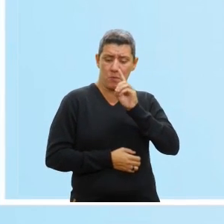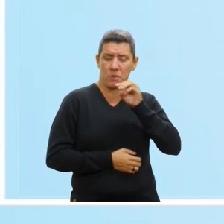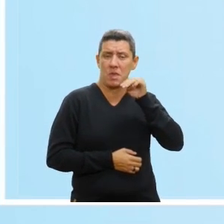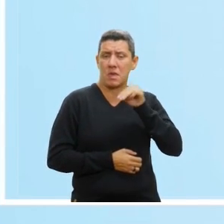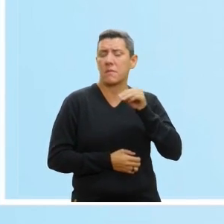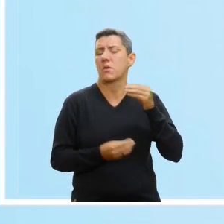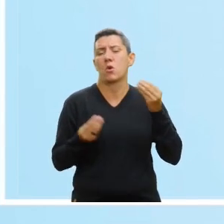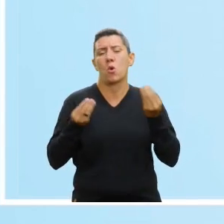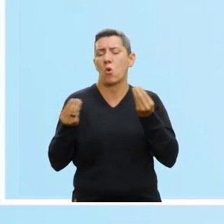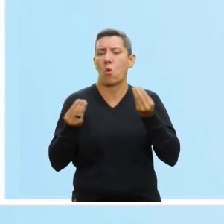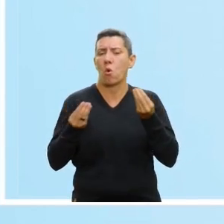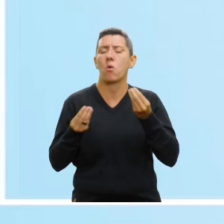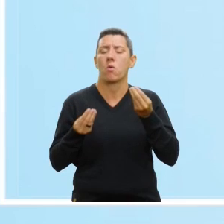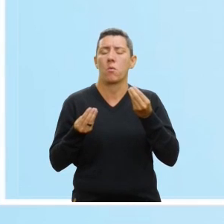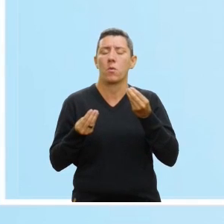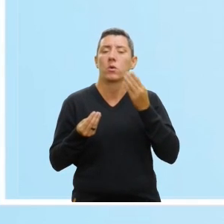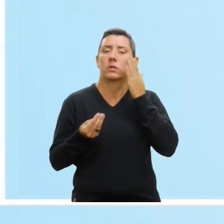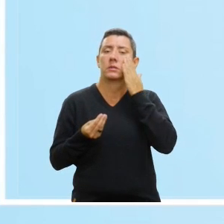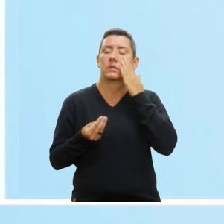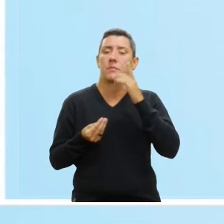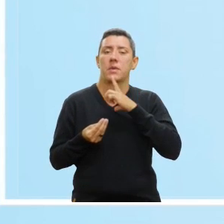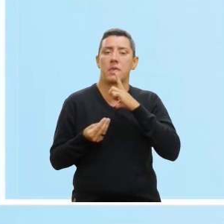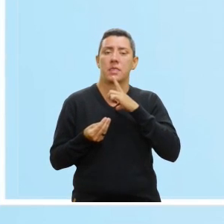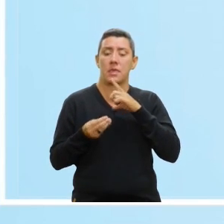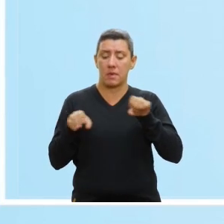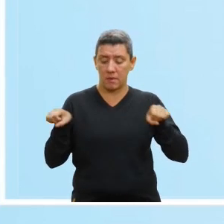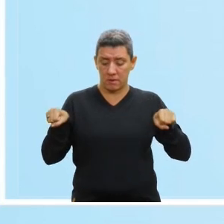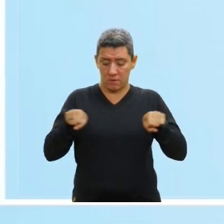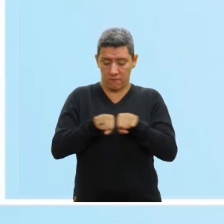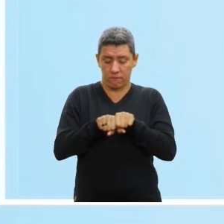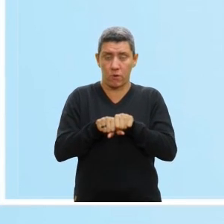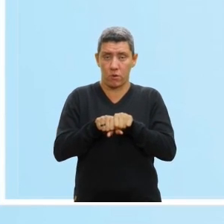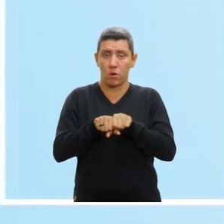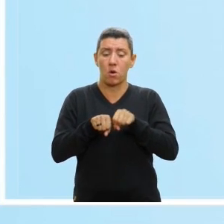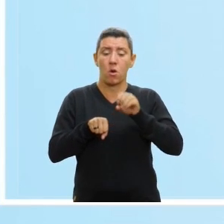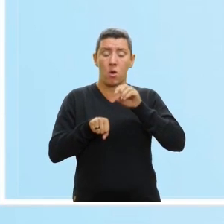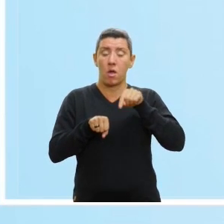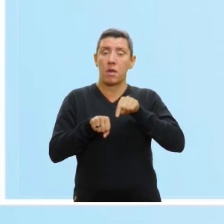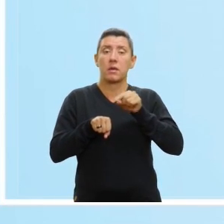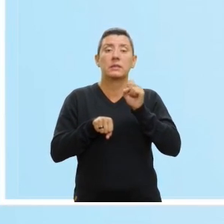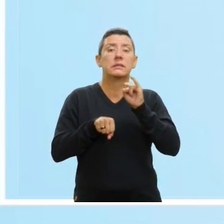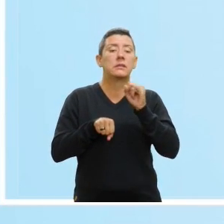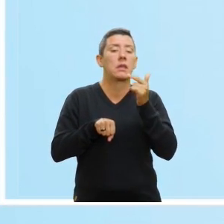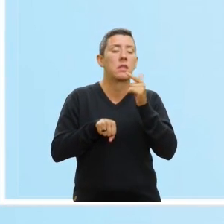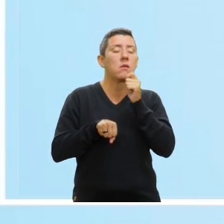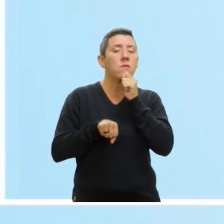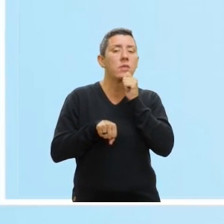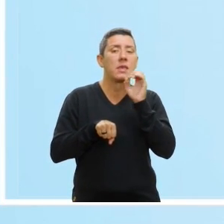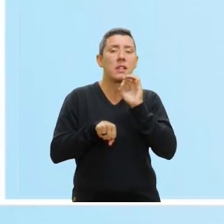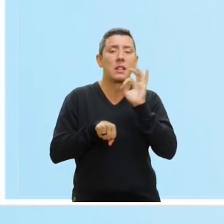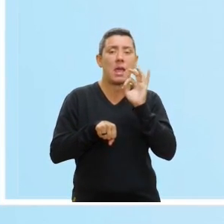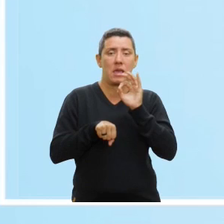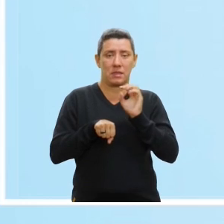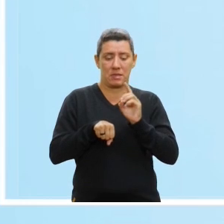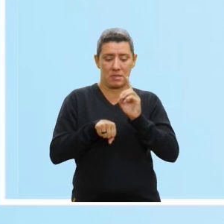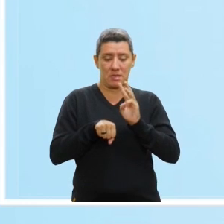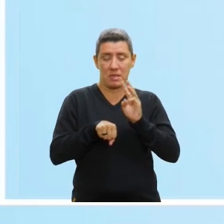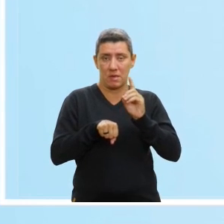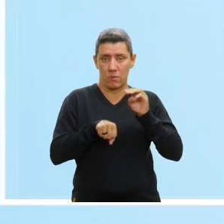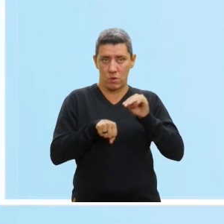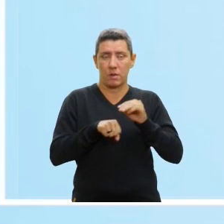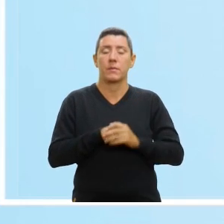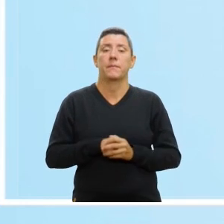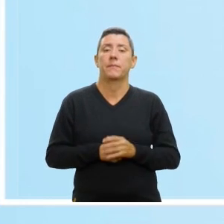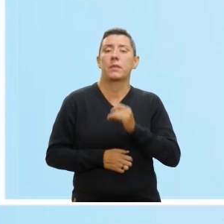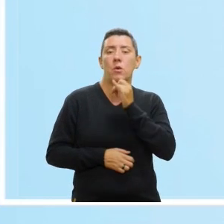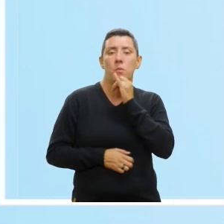mostrar como funciona uma transmissão de fibra ótica sem o DWDM, né? Aqui em cima a gente possui dois roteadores ou